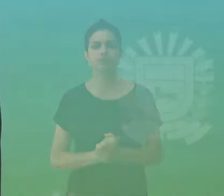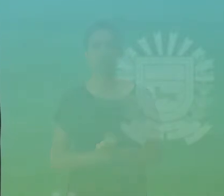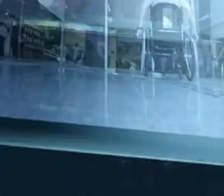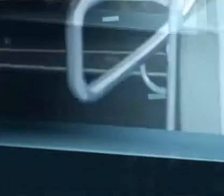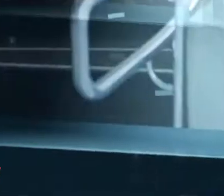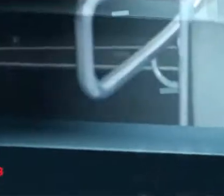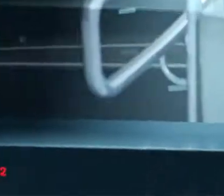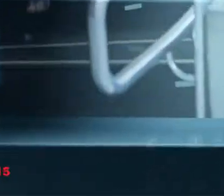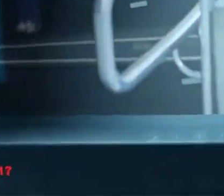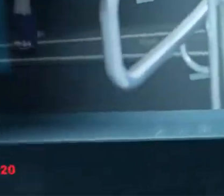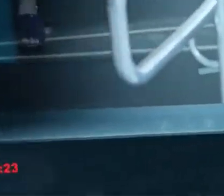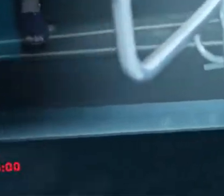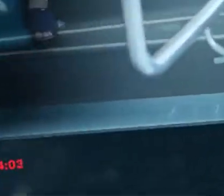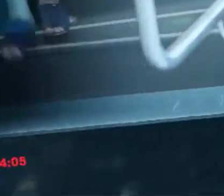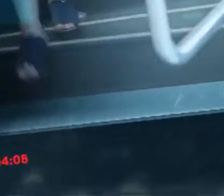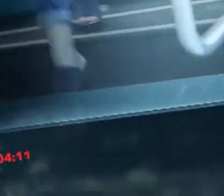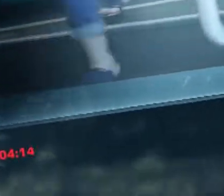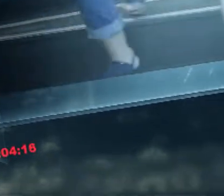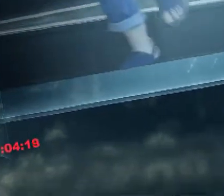física.